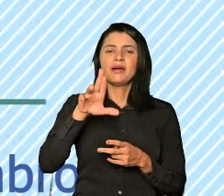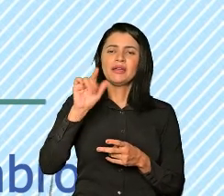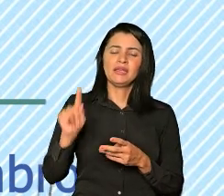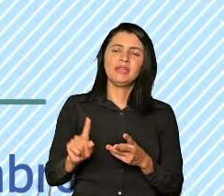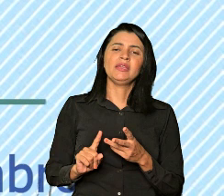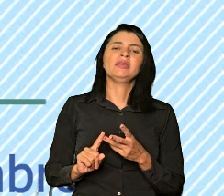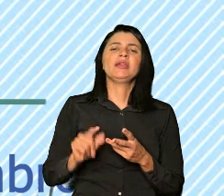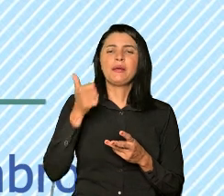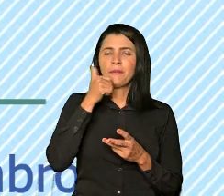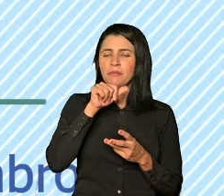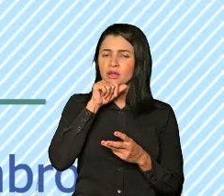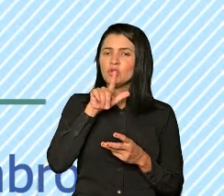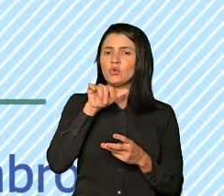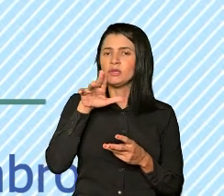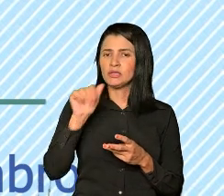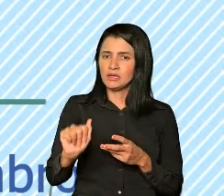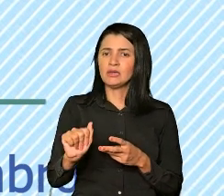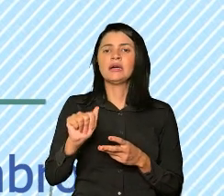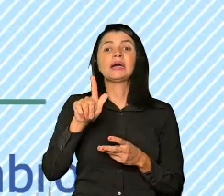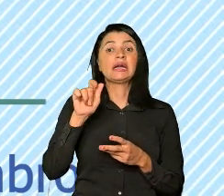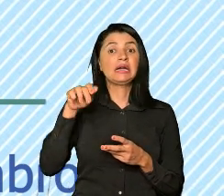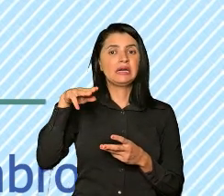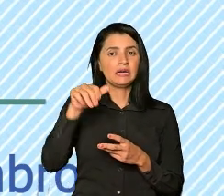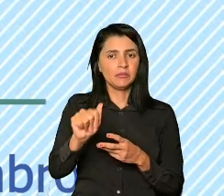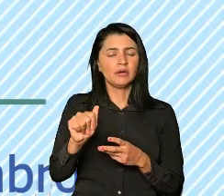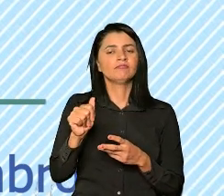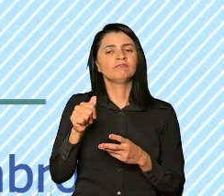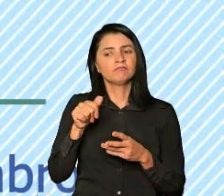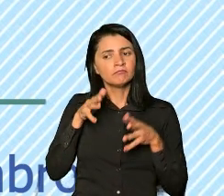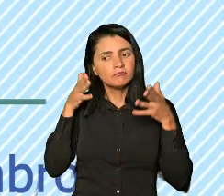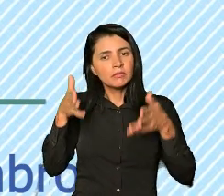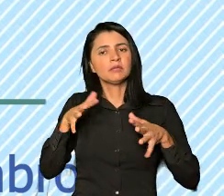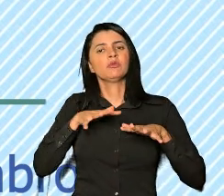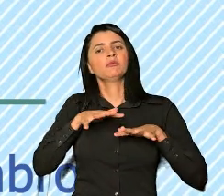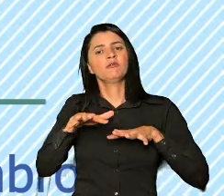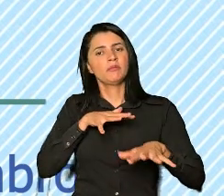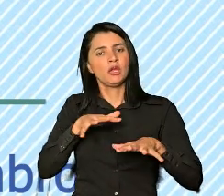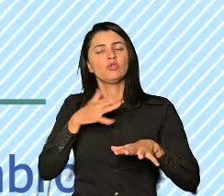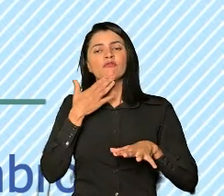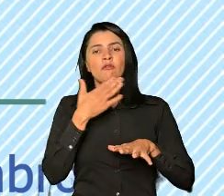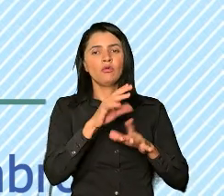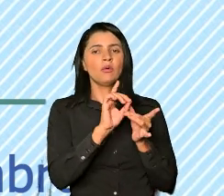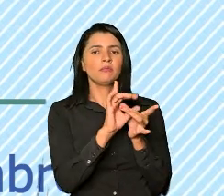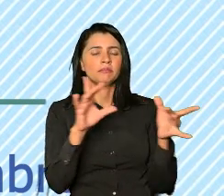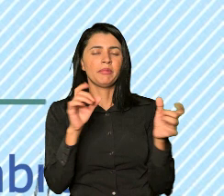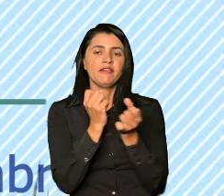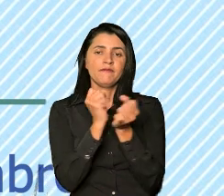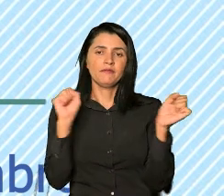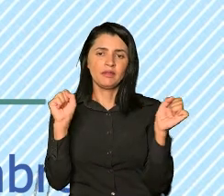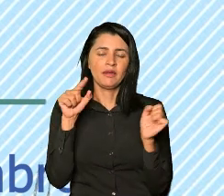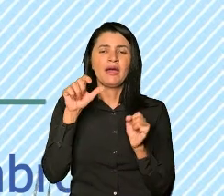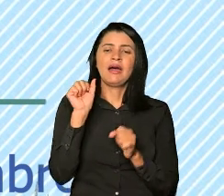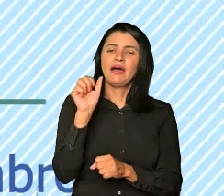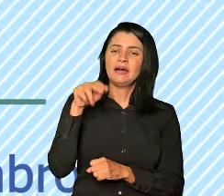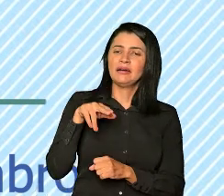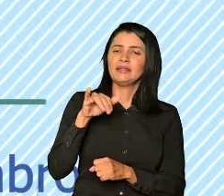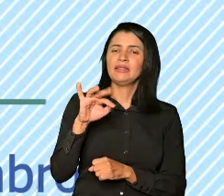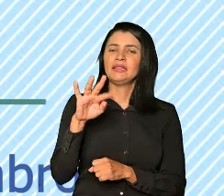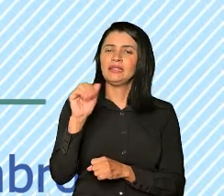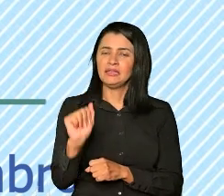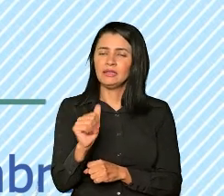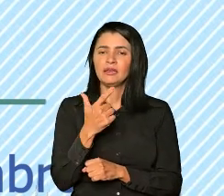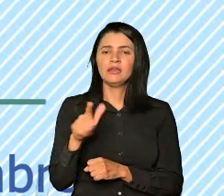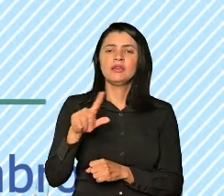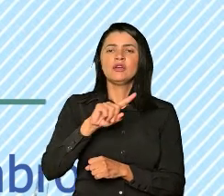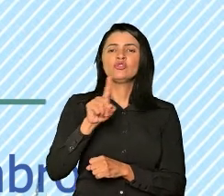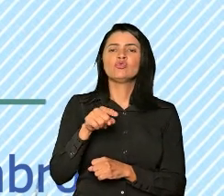Gama, participou de movimentos em prol da libertação, né, com o fim da escravidão, Anita Garibaldi e